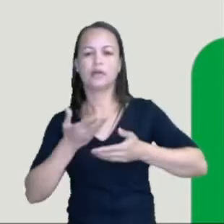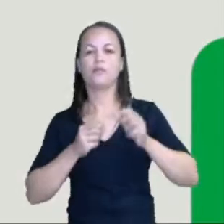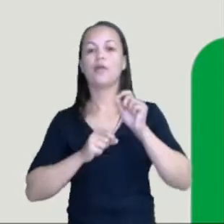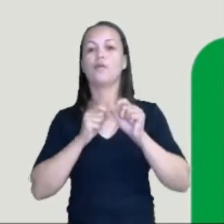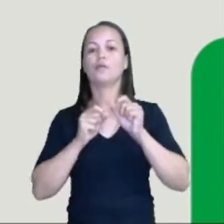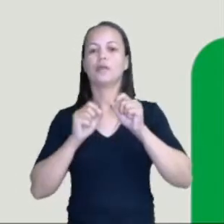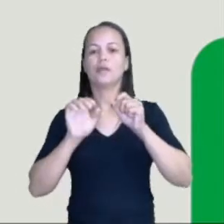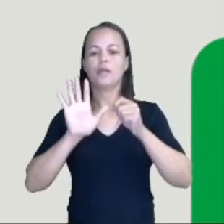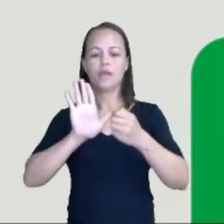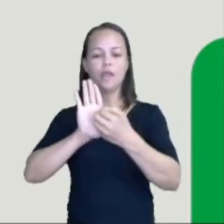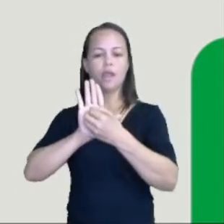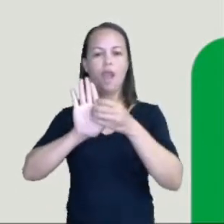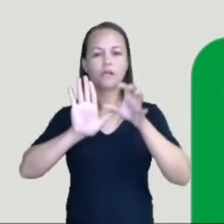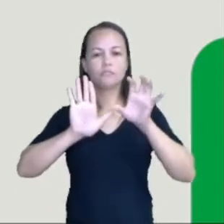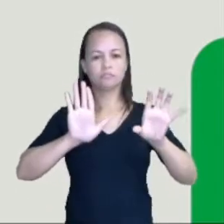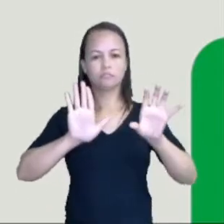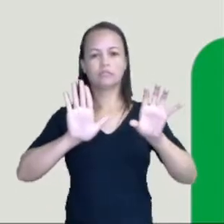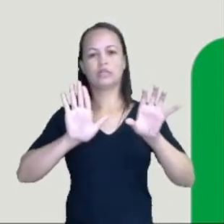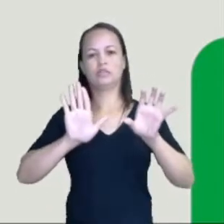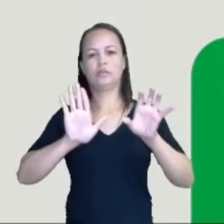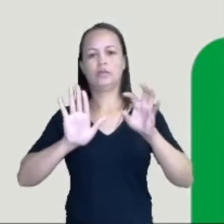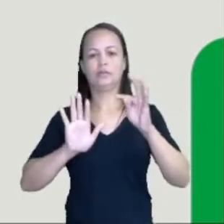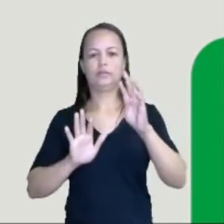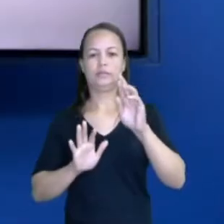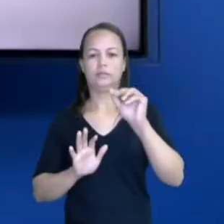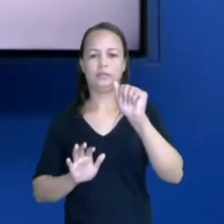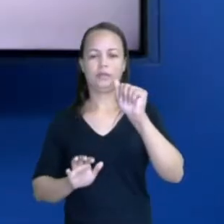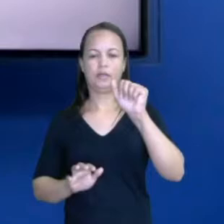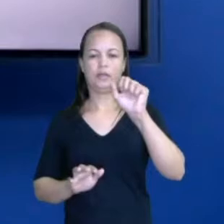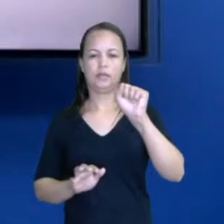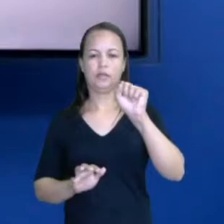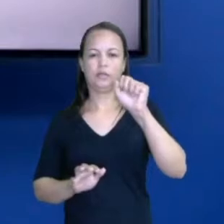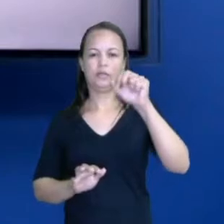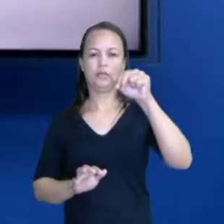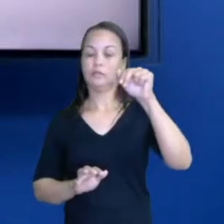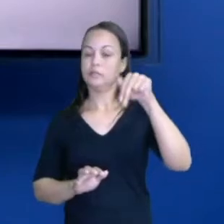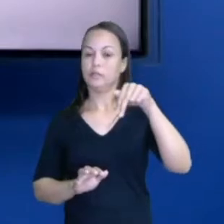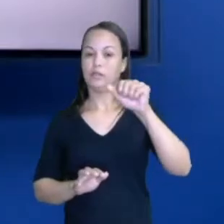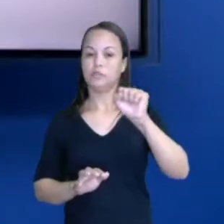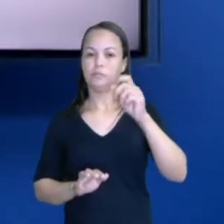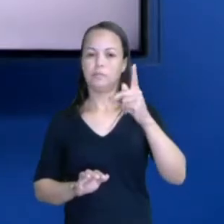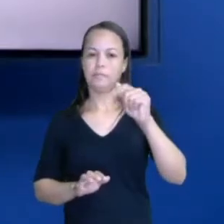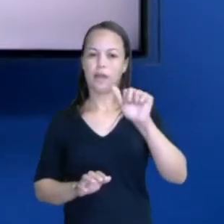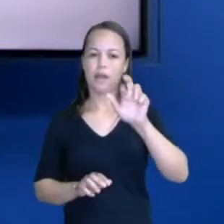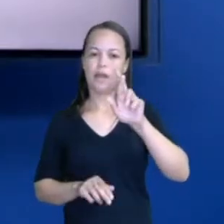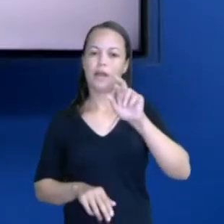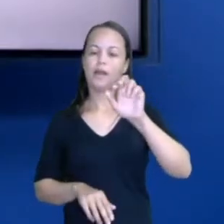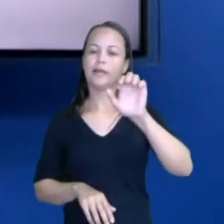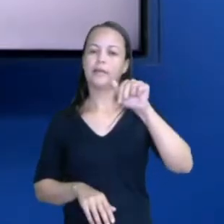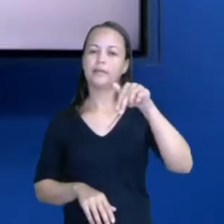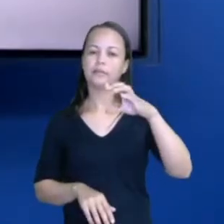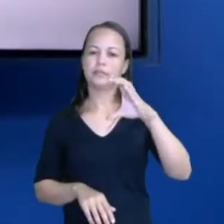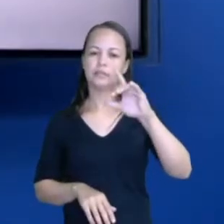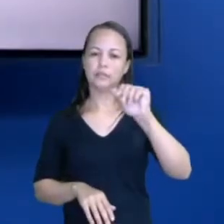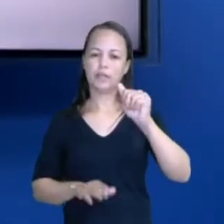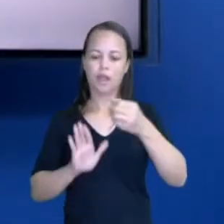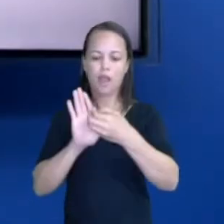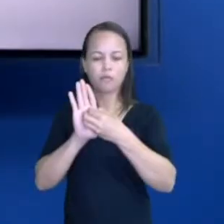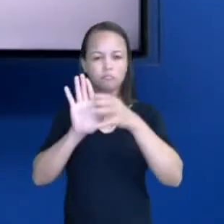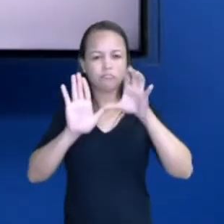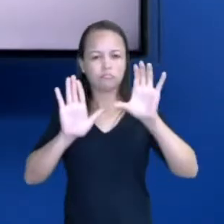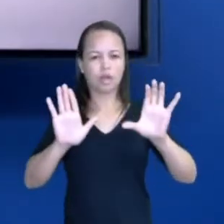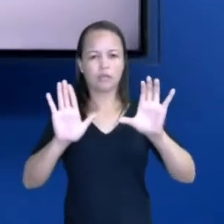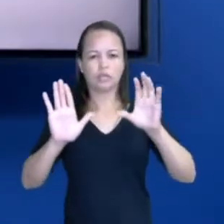certo? Existem alguns materiais que são transparentes, ou seja, a gente consegue ver além